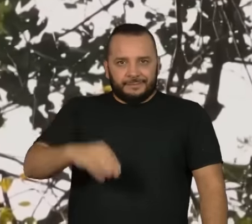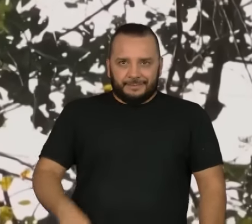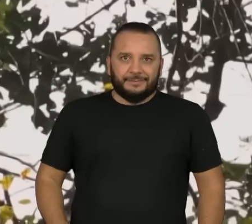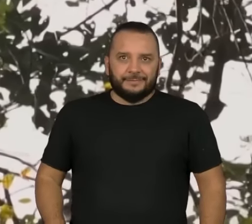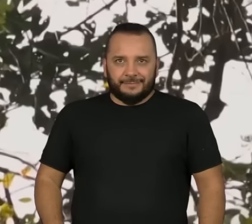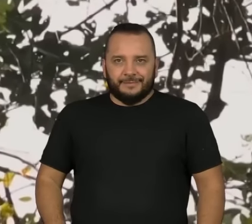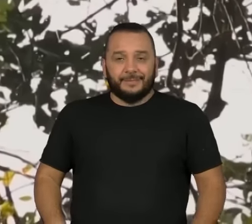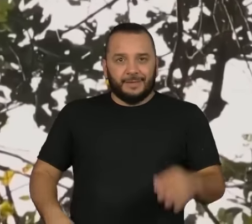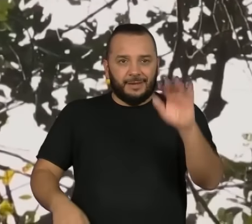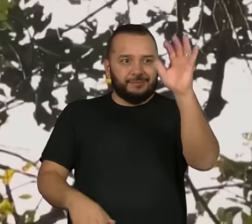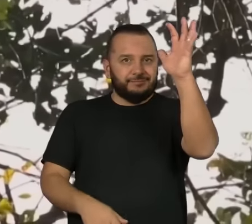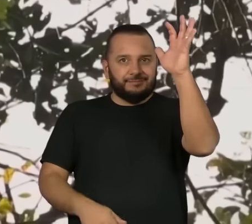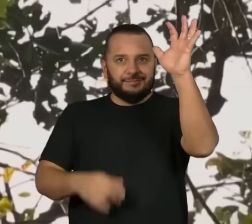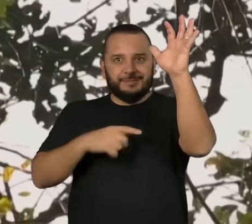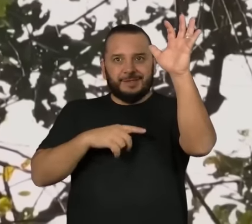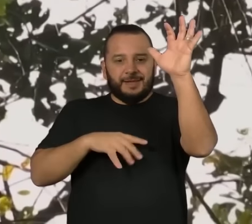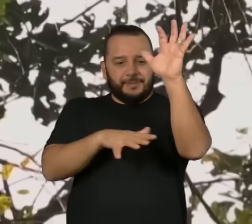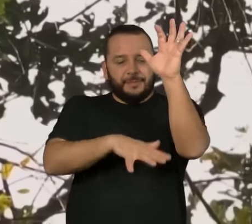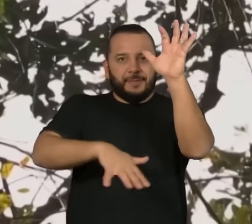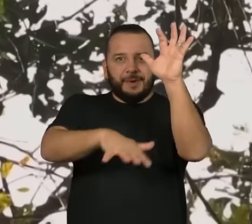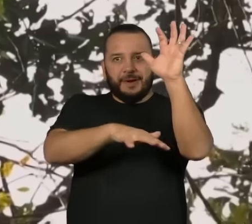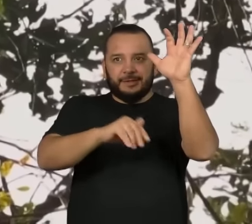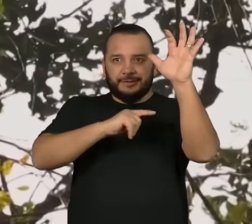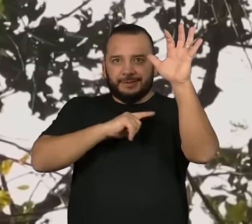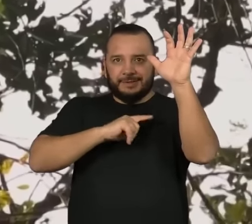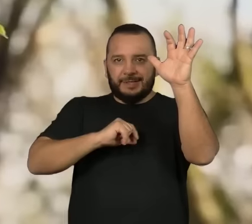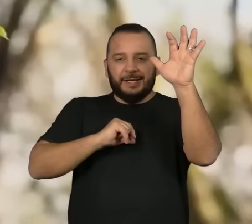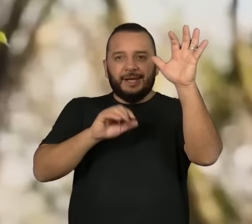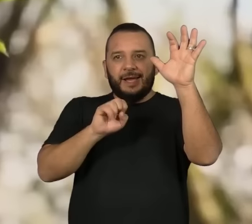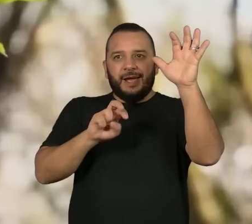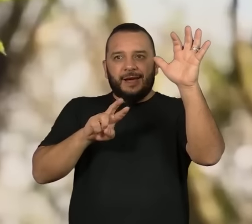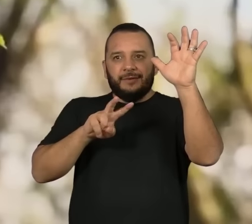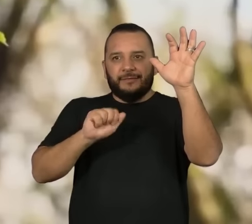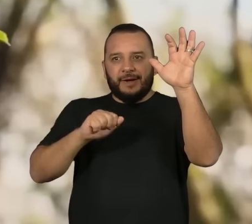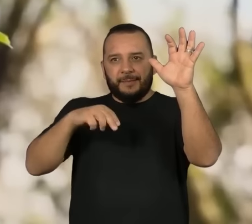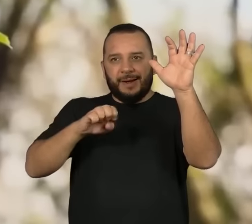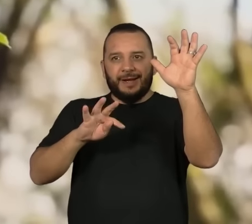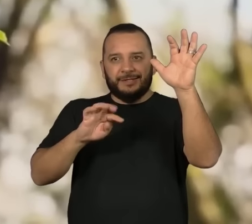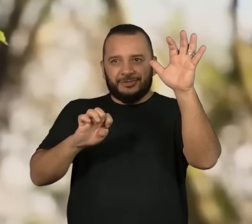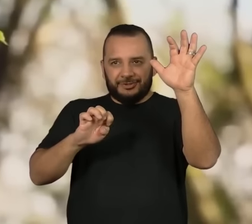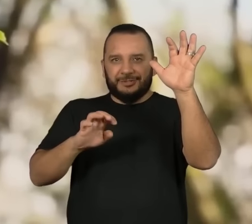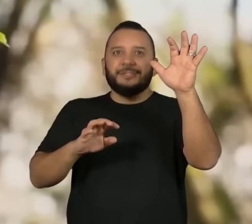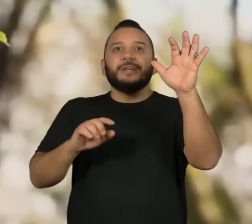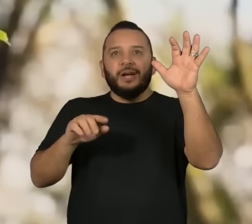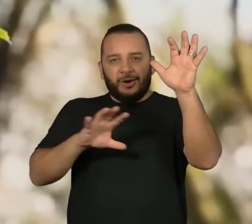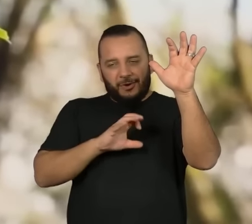Abaixo delas, no subbosque, temos a erva mate, que gosta de sombra.